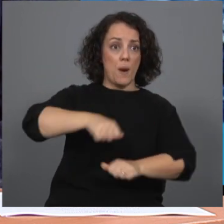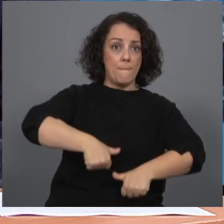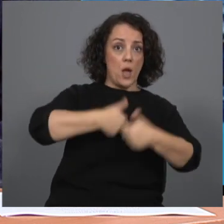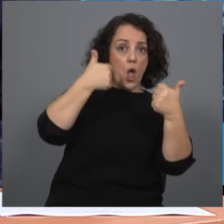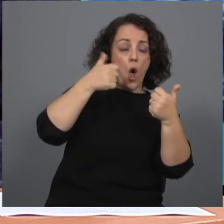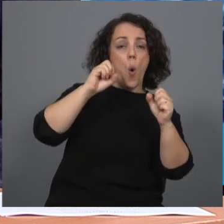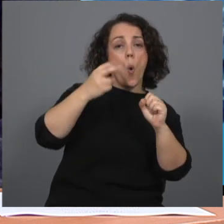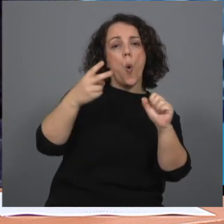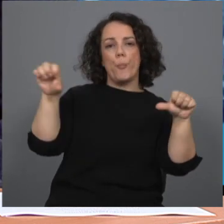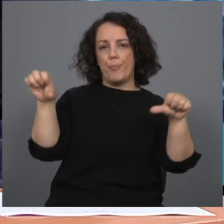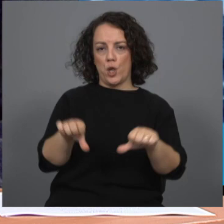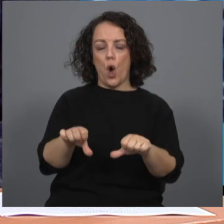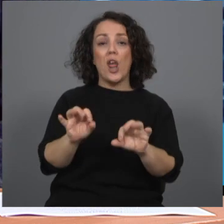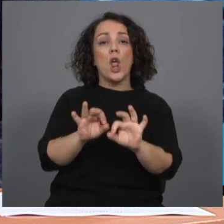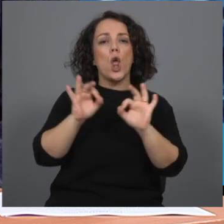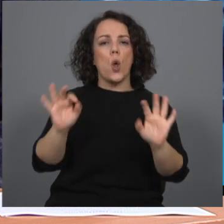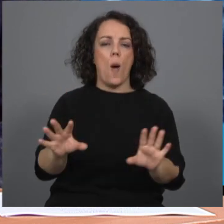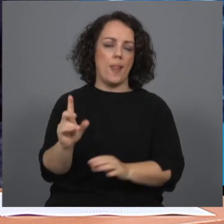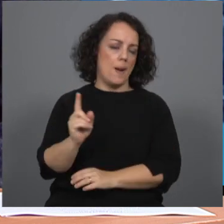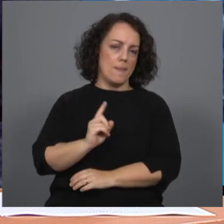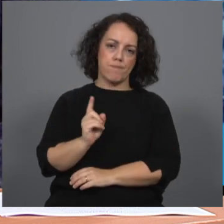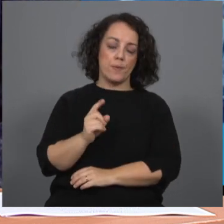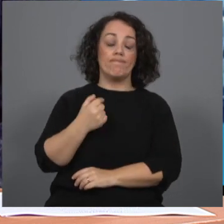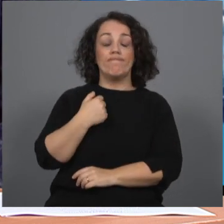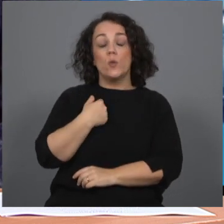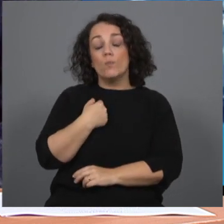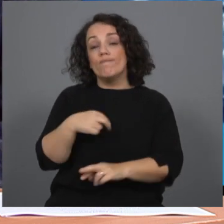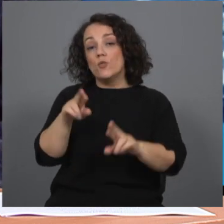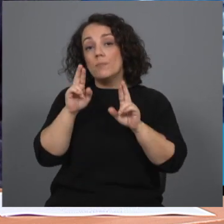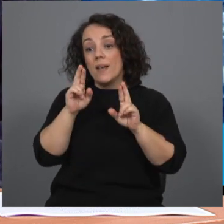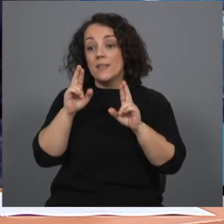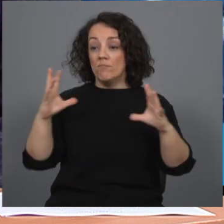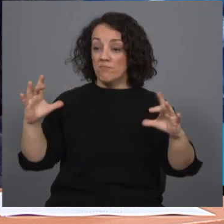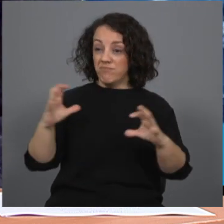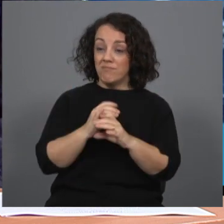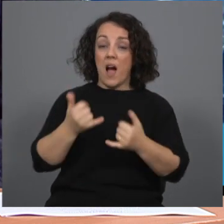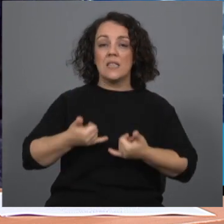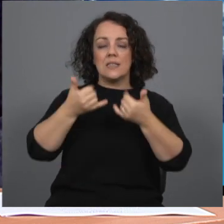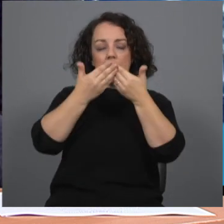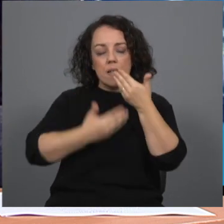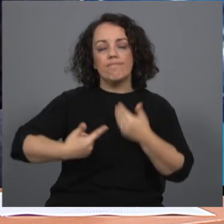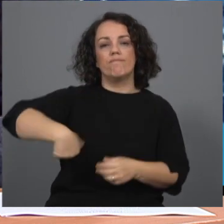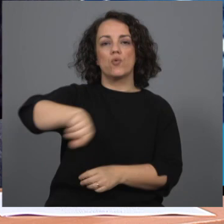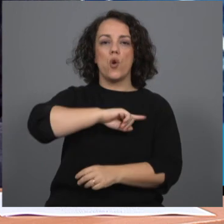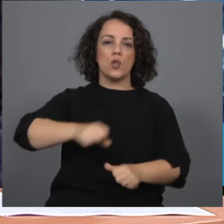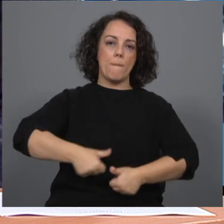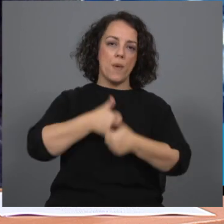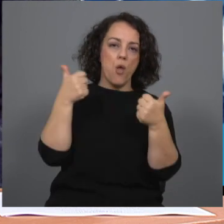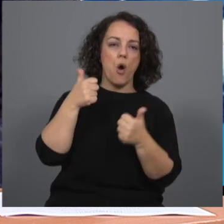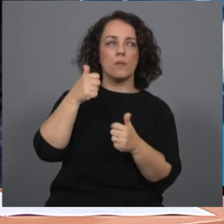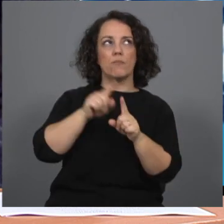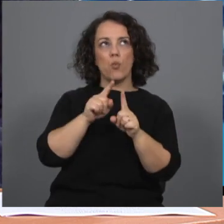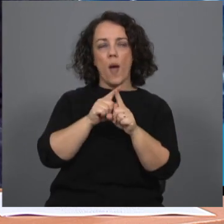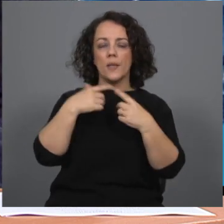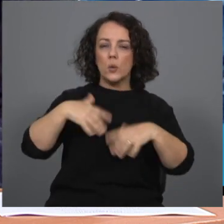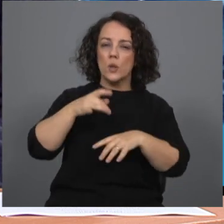estou esperançado em que possamos sair, de facto, melhores. Ou seja, mais capazes de cuidar dos mais frágeis,